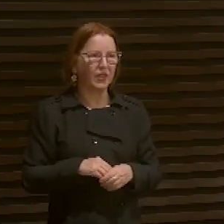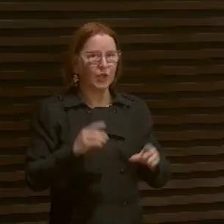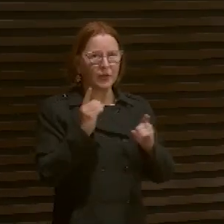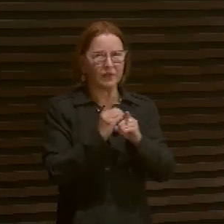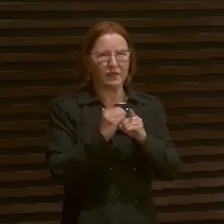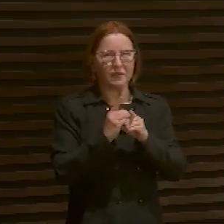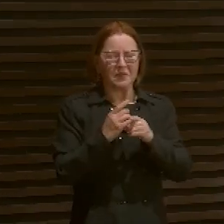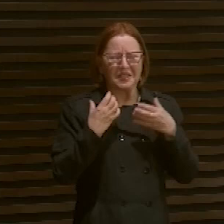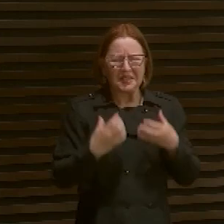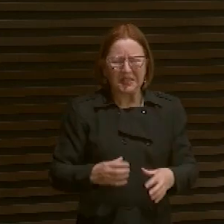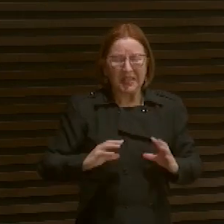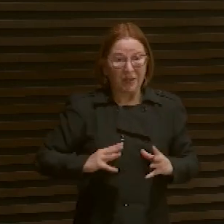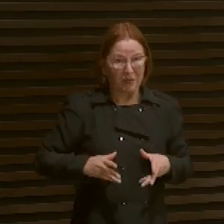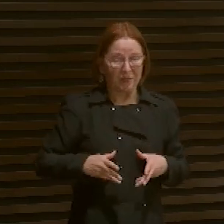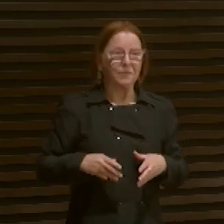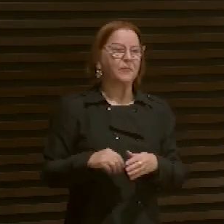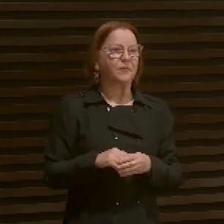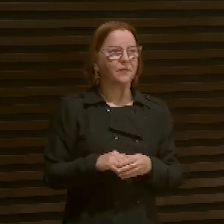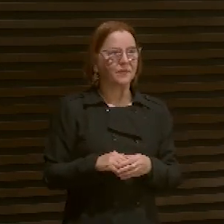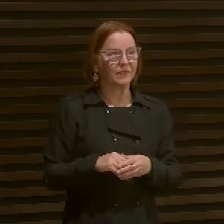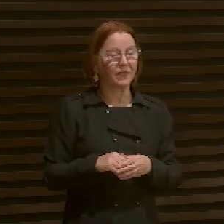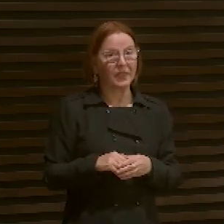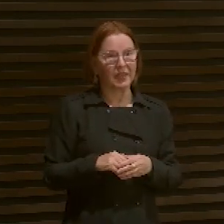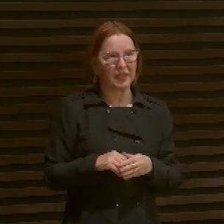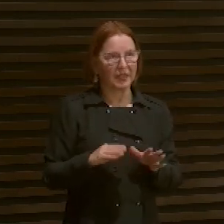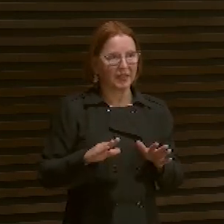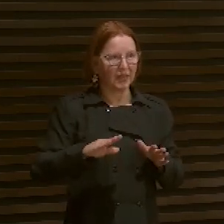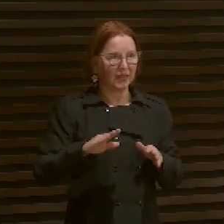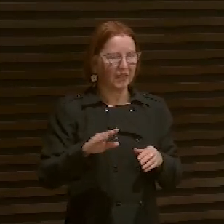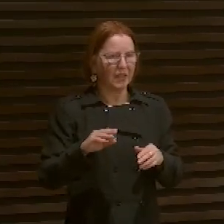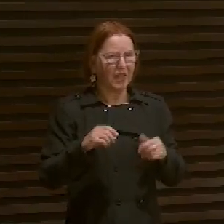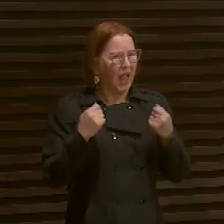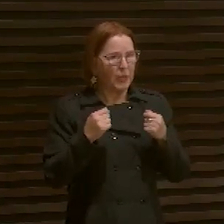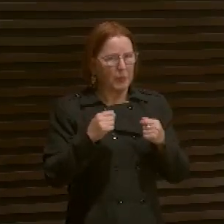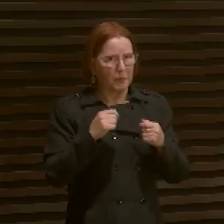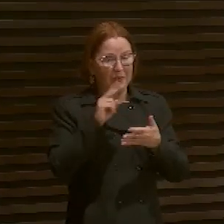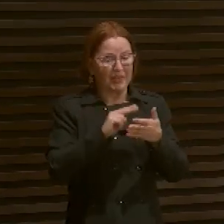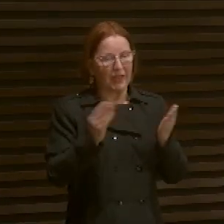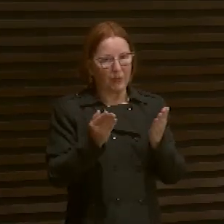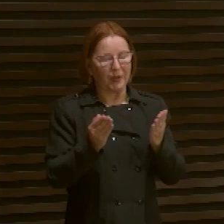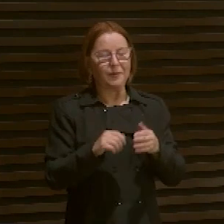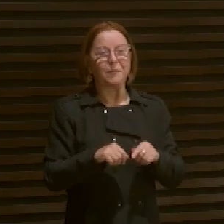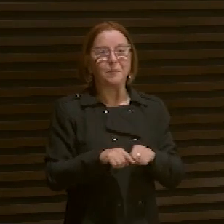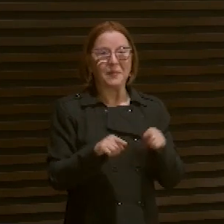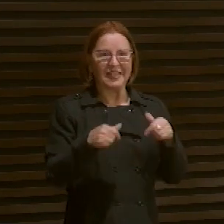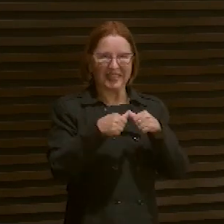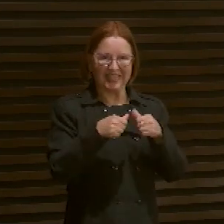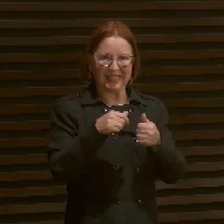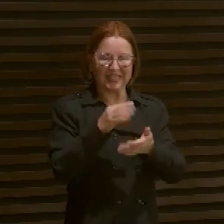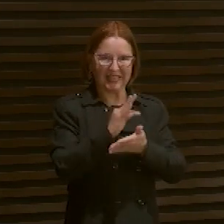exaustos fisicamente. Então a gente vai ler nos relatos paralelos, não vou visitar, irmãos, esse mesmo texto que nós lemos,